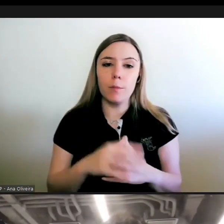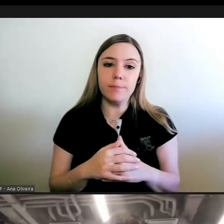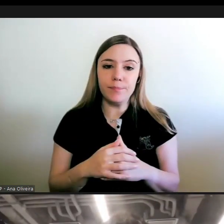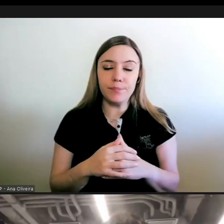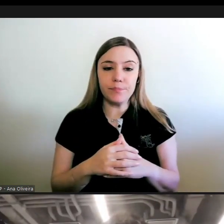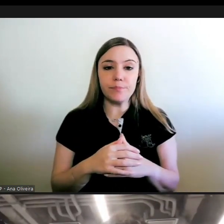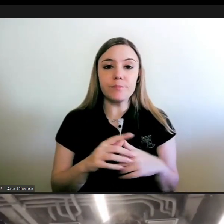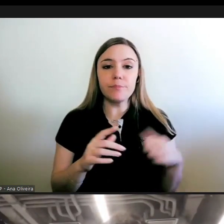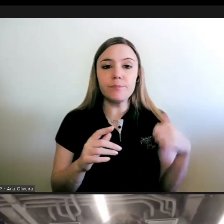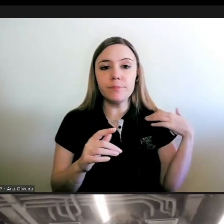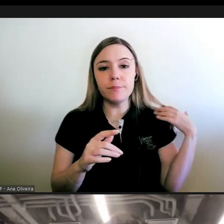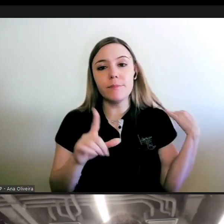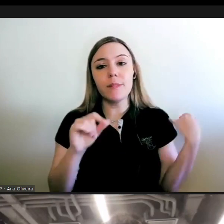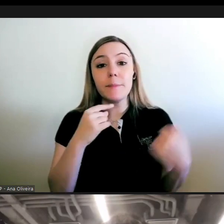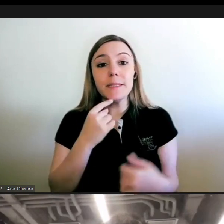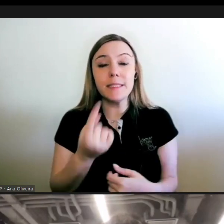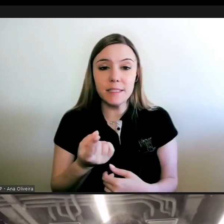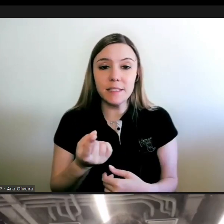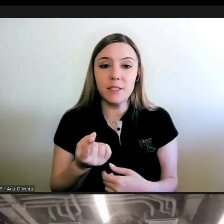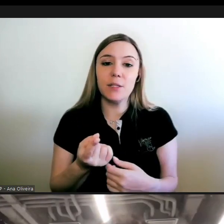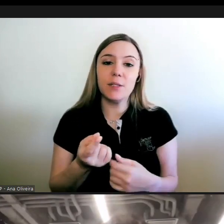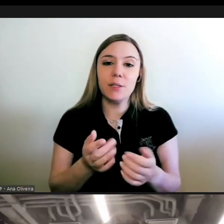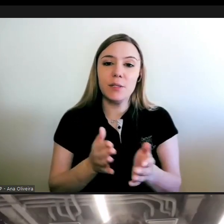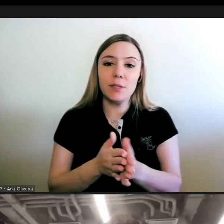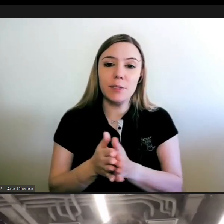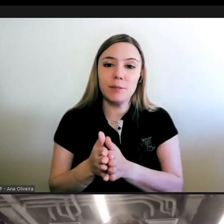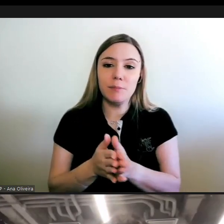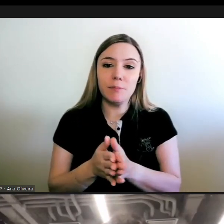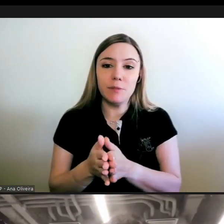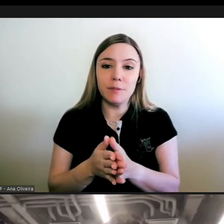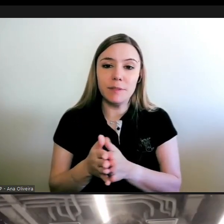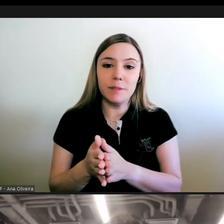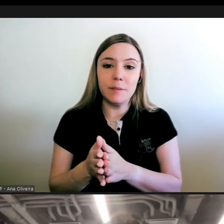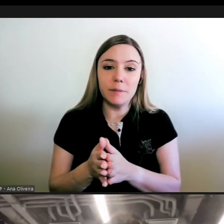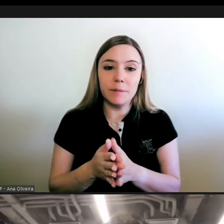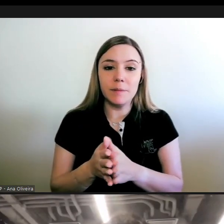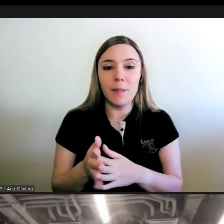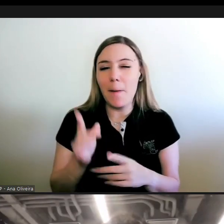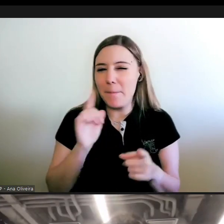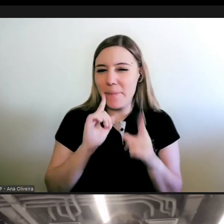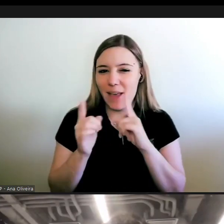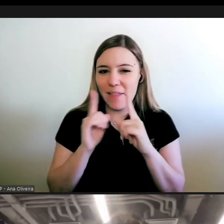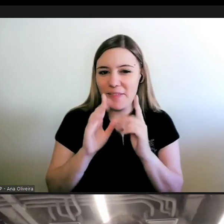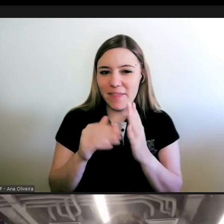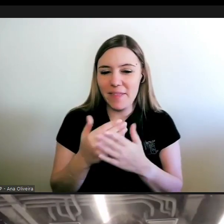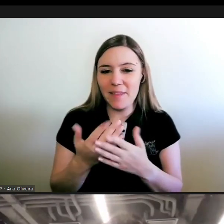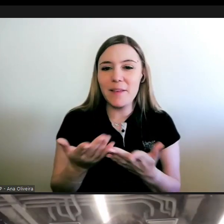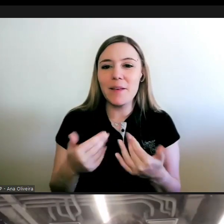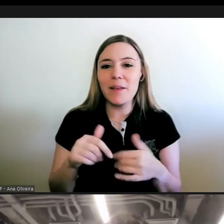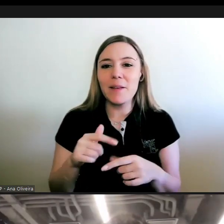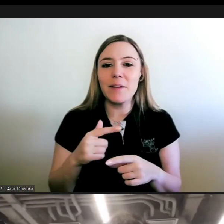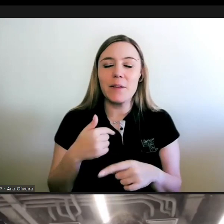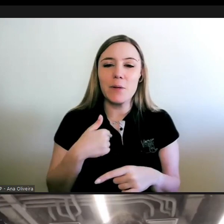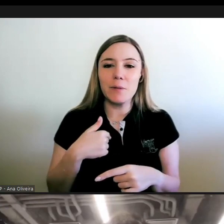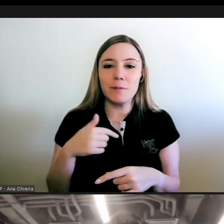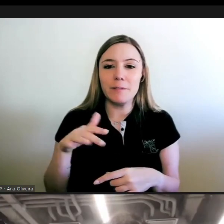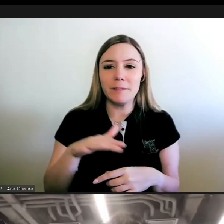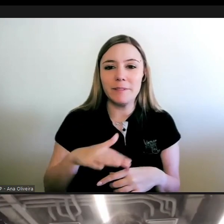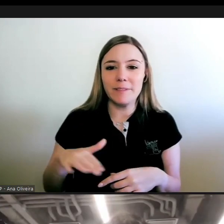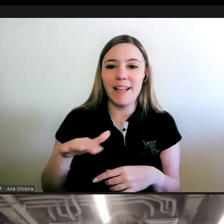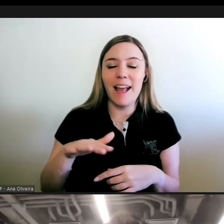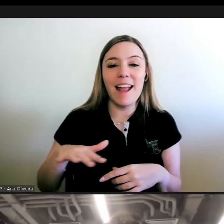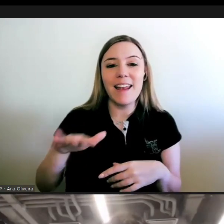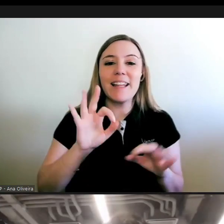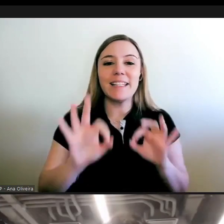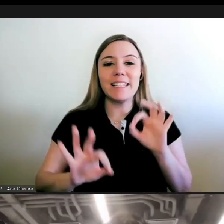Dizer-vos, indo buscar aqui quase em piada ao orador, que tenho, no fundo, eu estou na Aceiceira, na estação de tratamento de